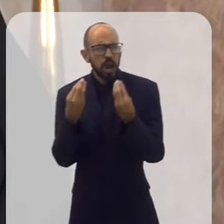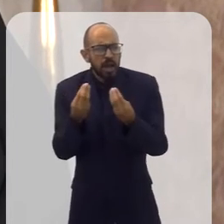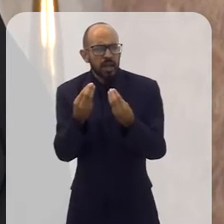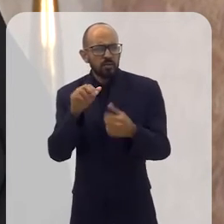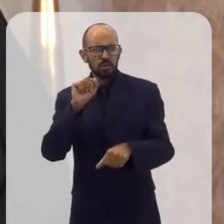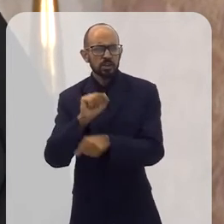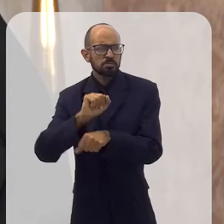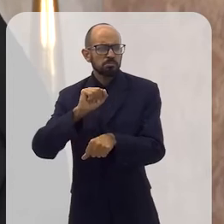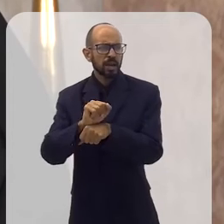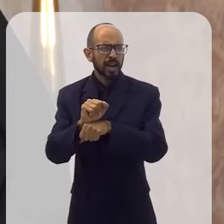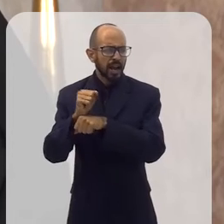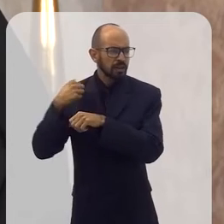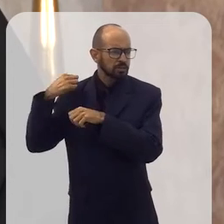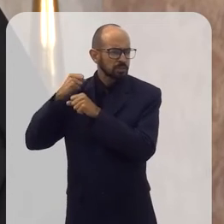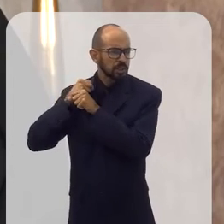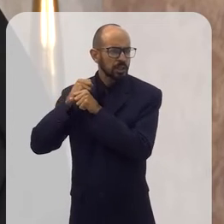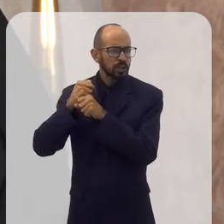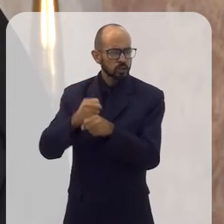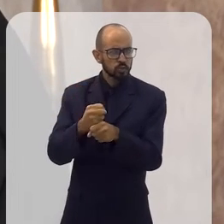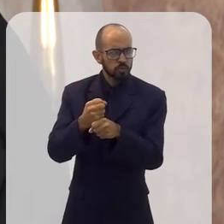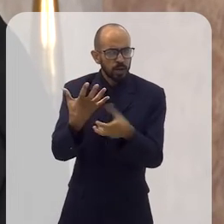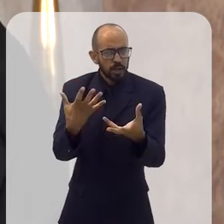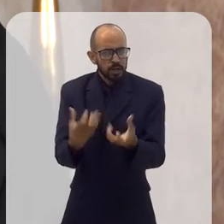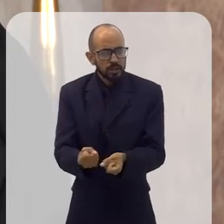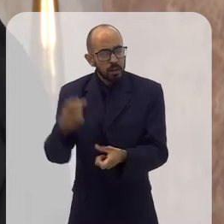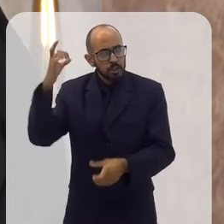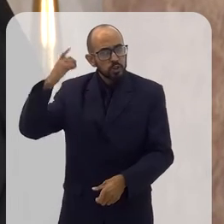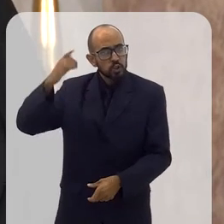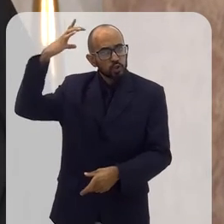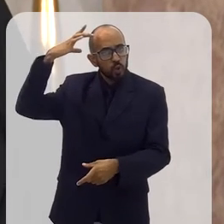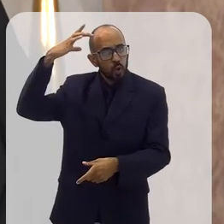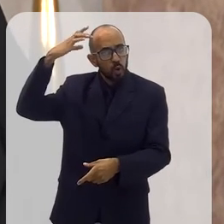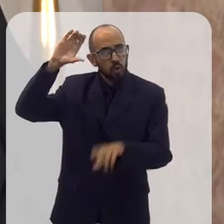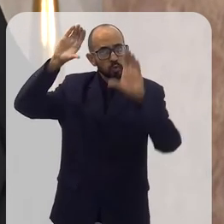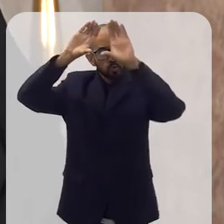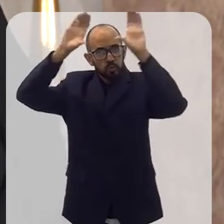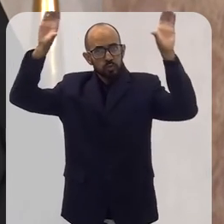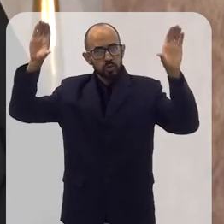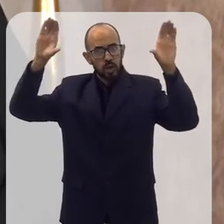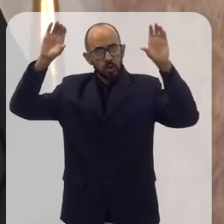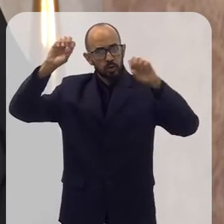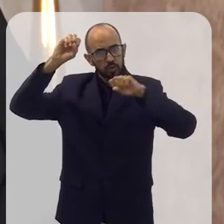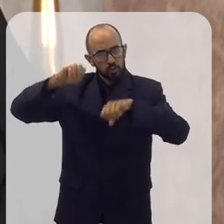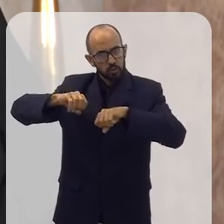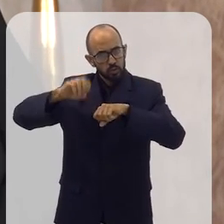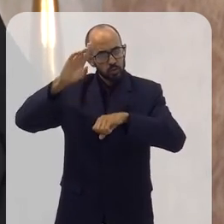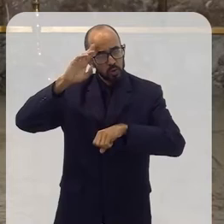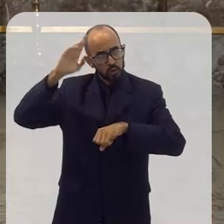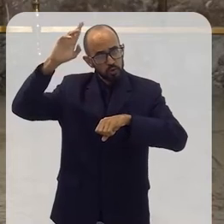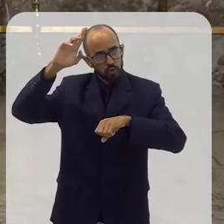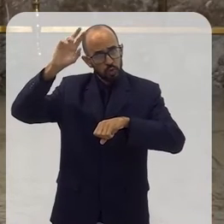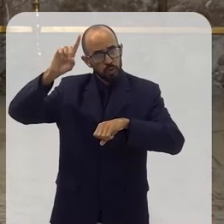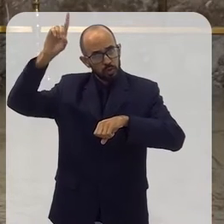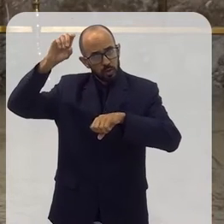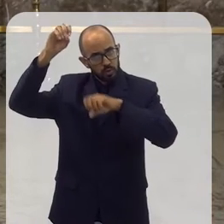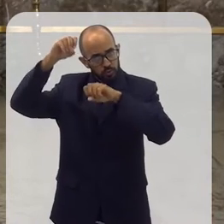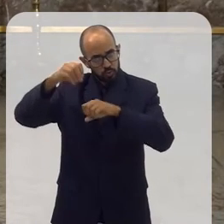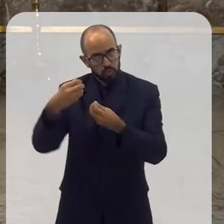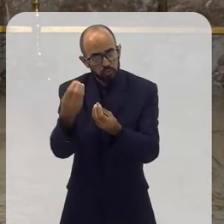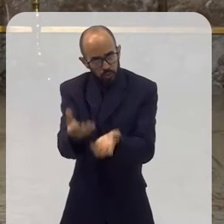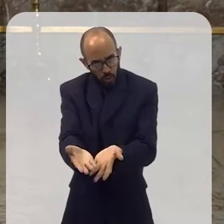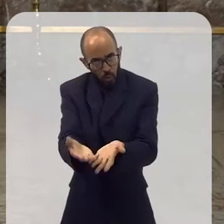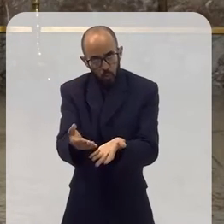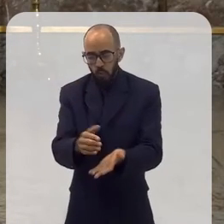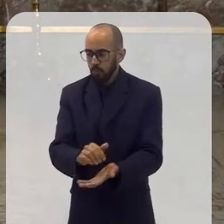vamos esperar muito tempo para que a criança receba esse dom celestial que Nosso Senhor nos deu. É uma